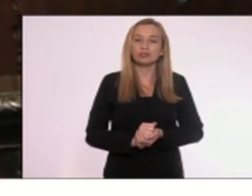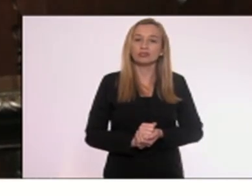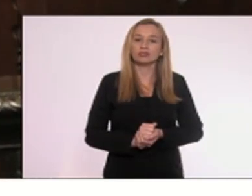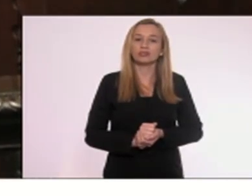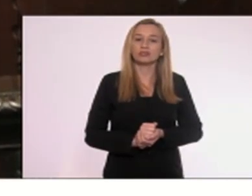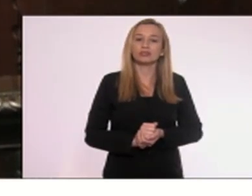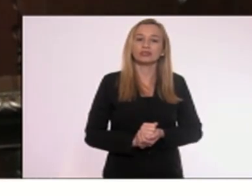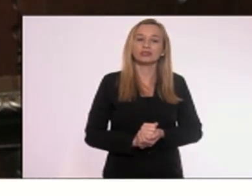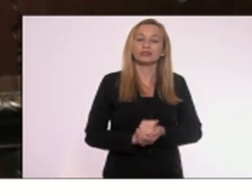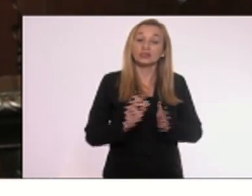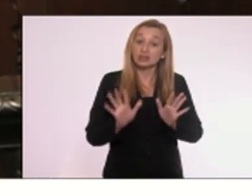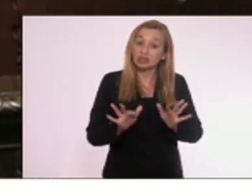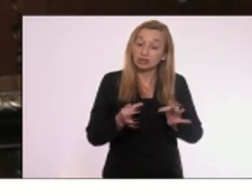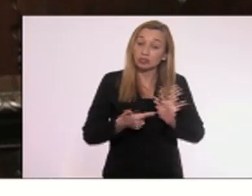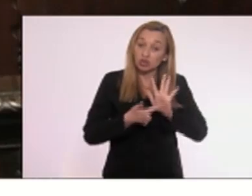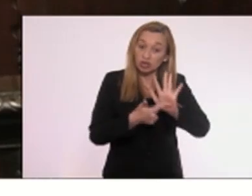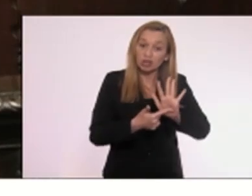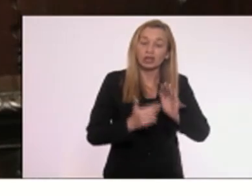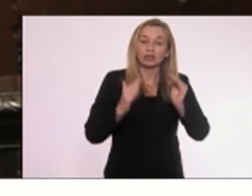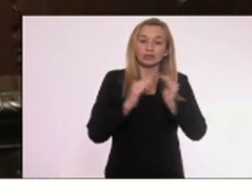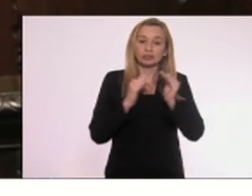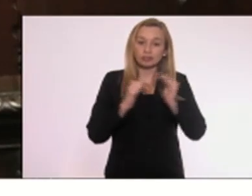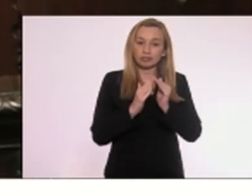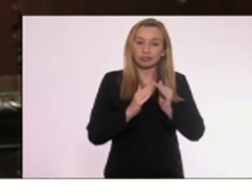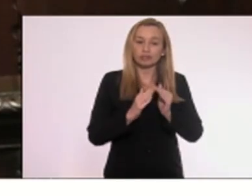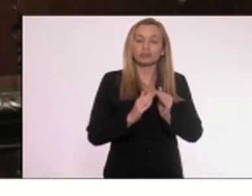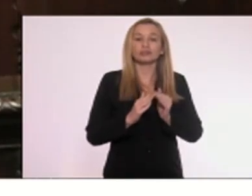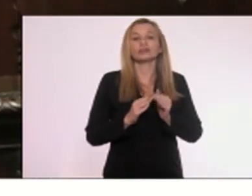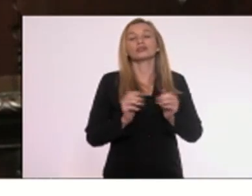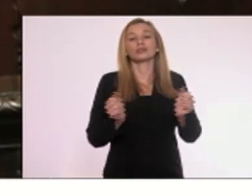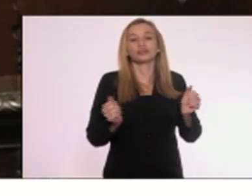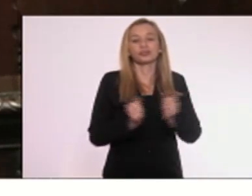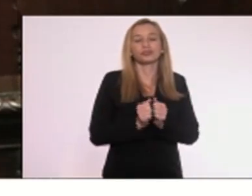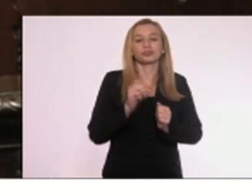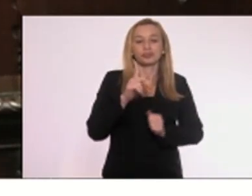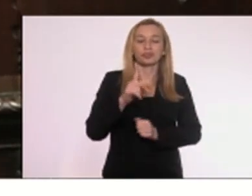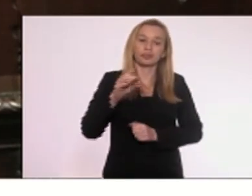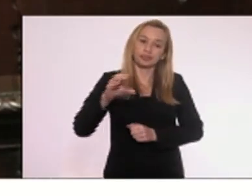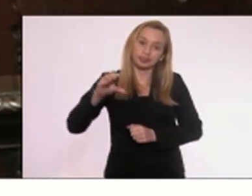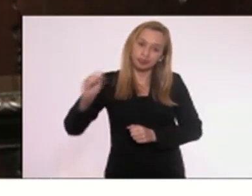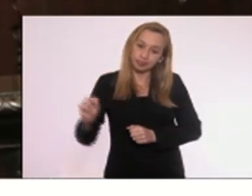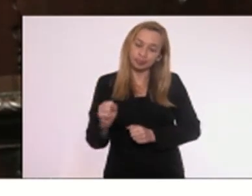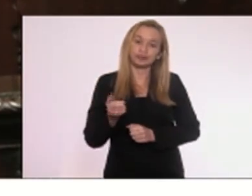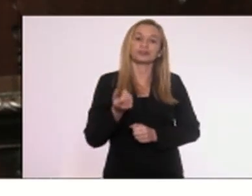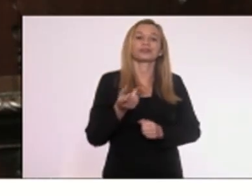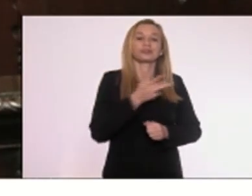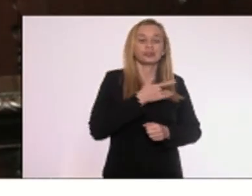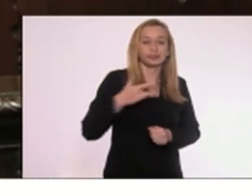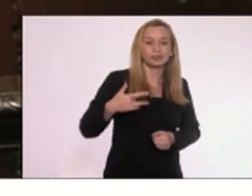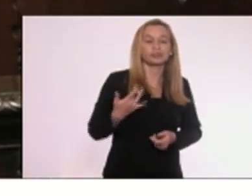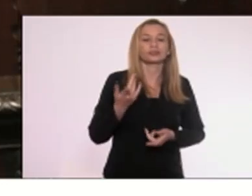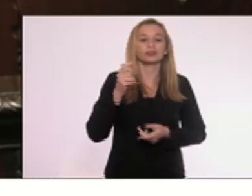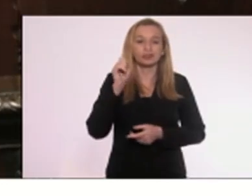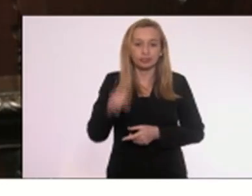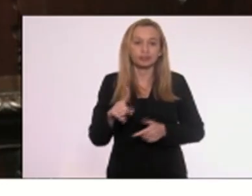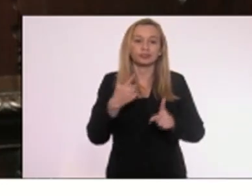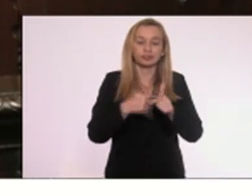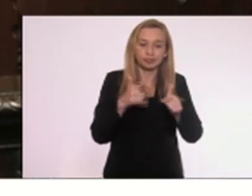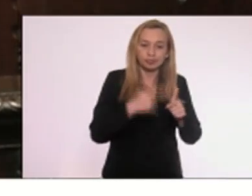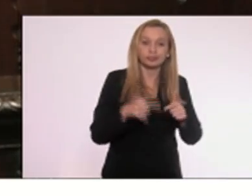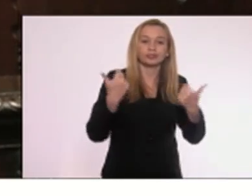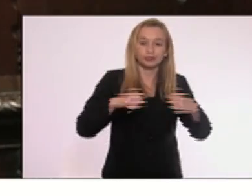simbólico de que esta casa está antenada com o PCCS, que a saúde é um problema que deve ser enfrentado por esse